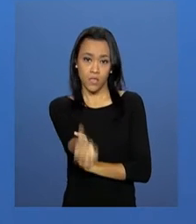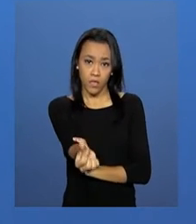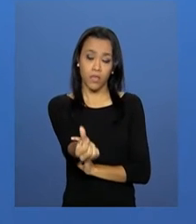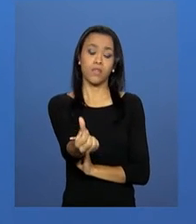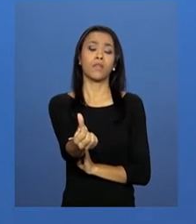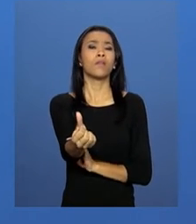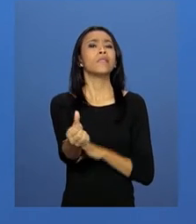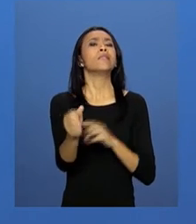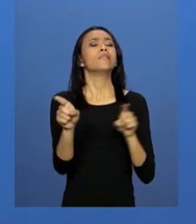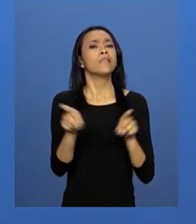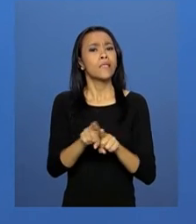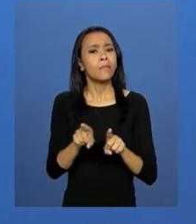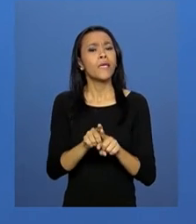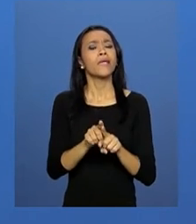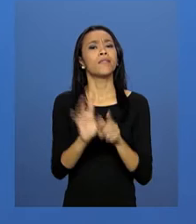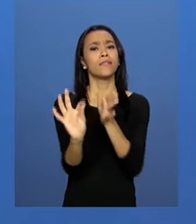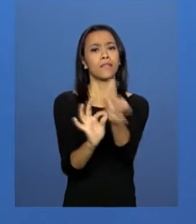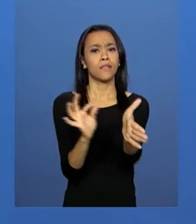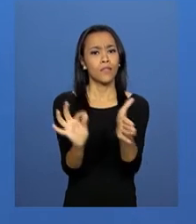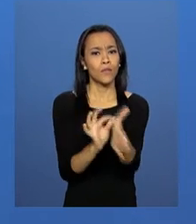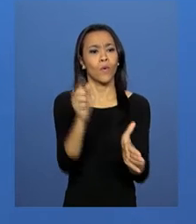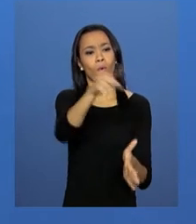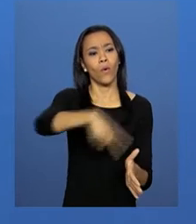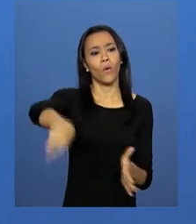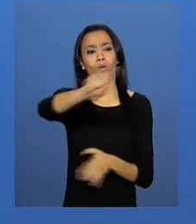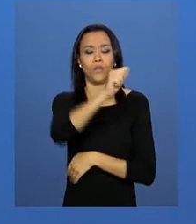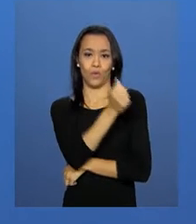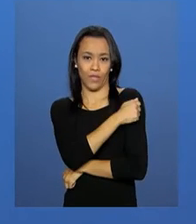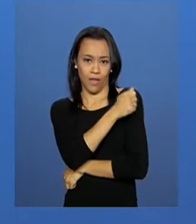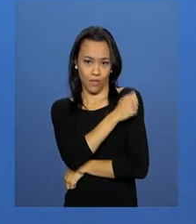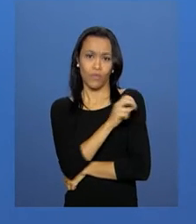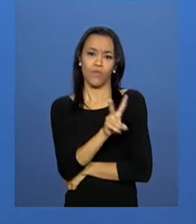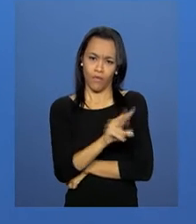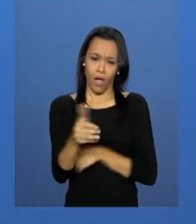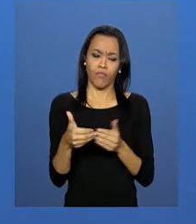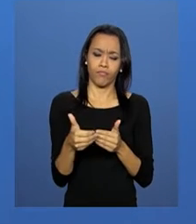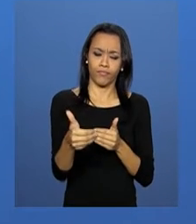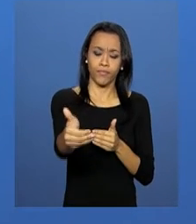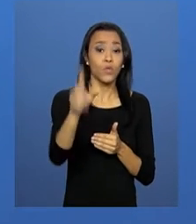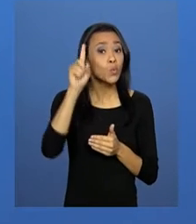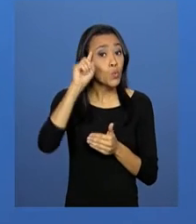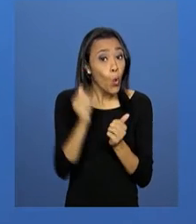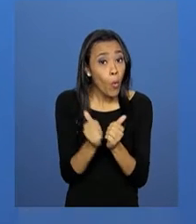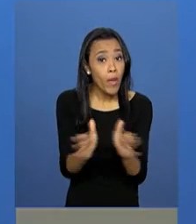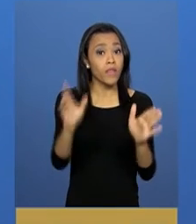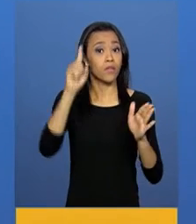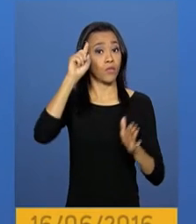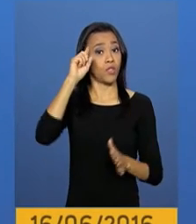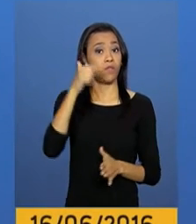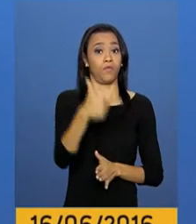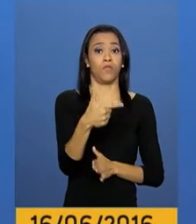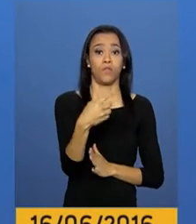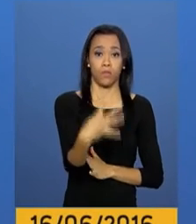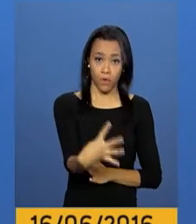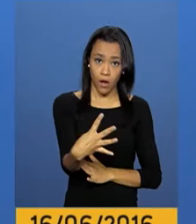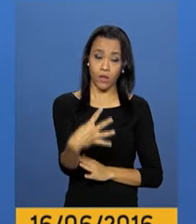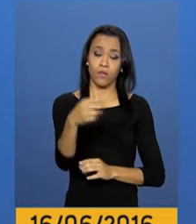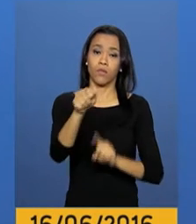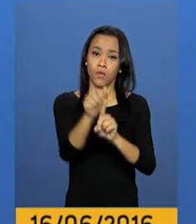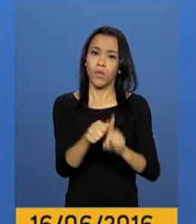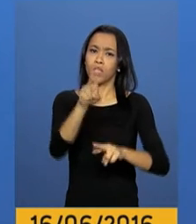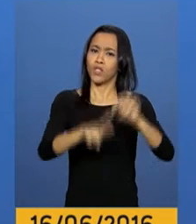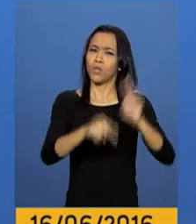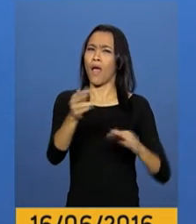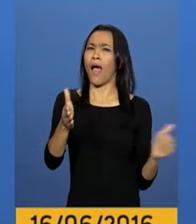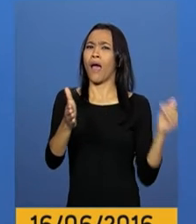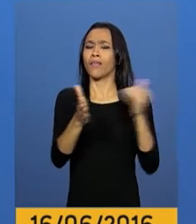e as inscrições dos estudantes se darão a partir do dia 24 de junho até